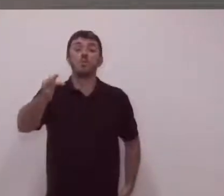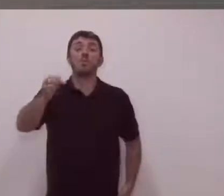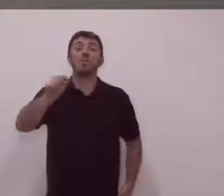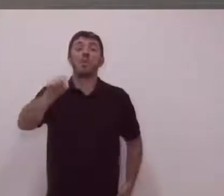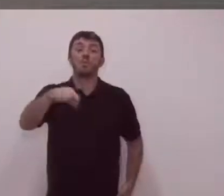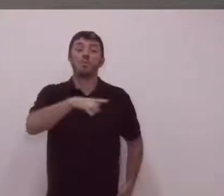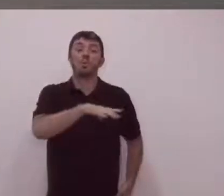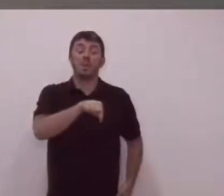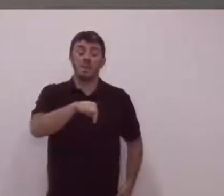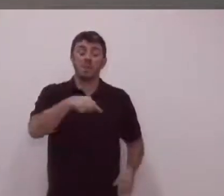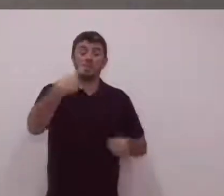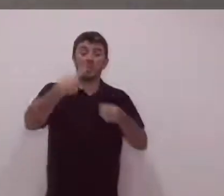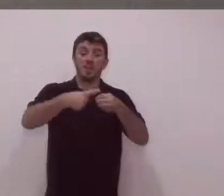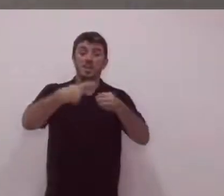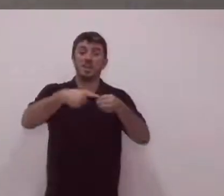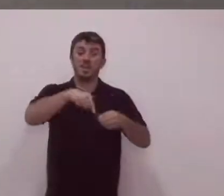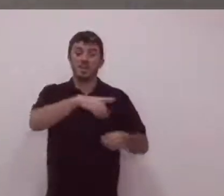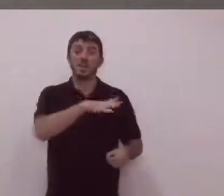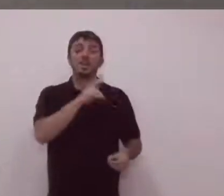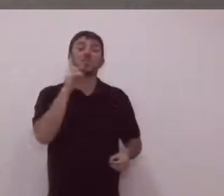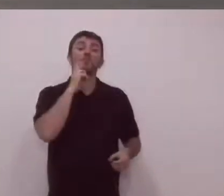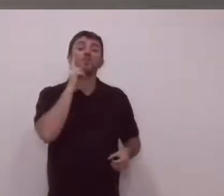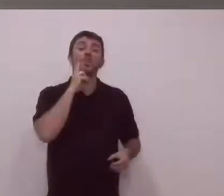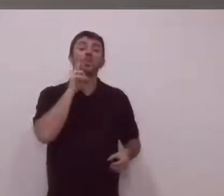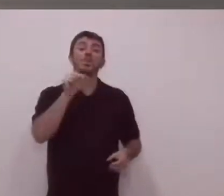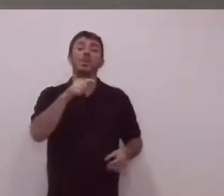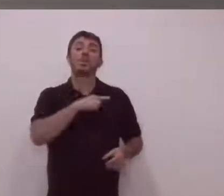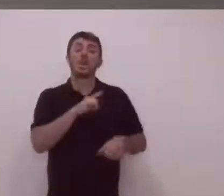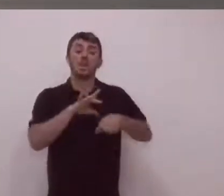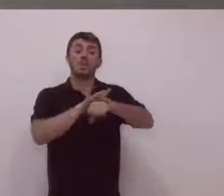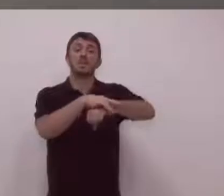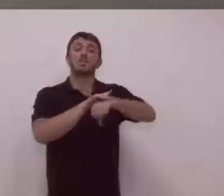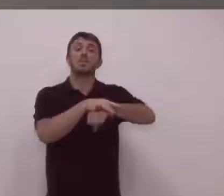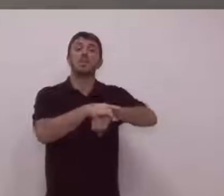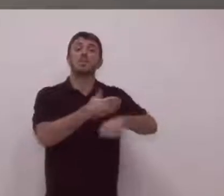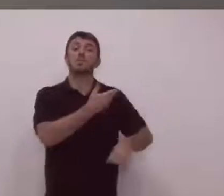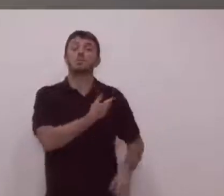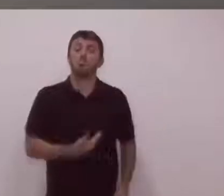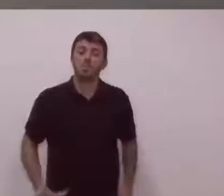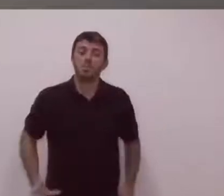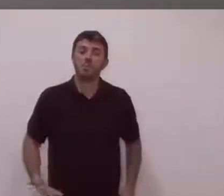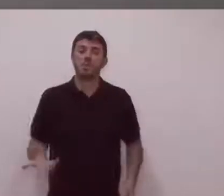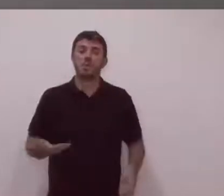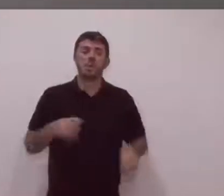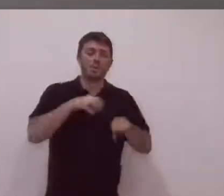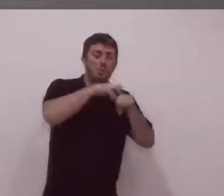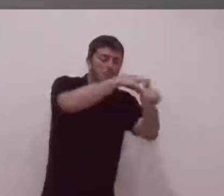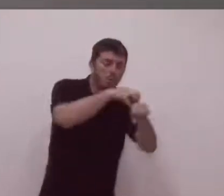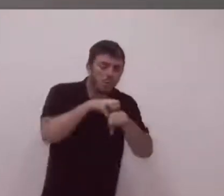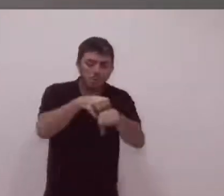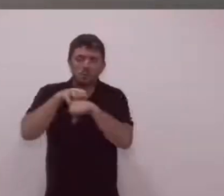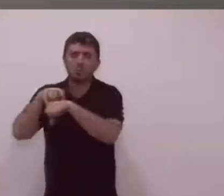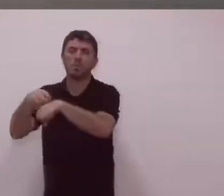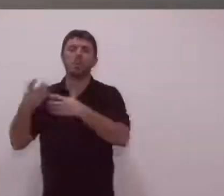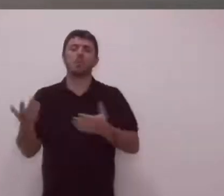pública em relação ao transporte público ao trânsito na cidade